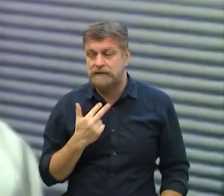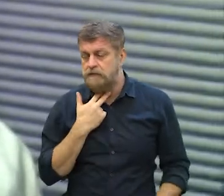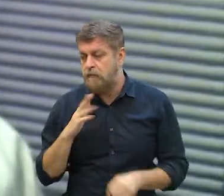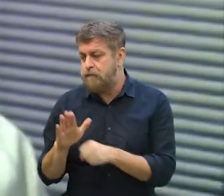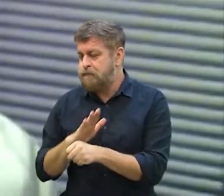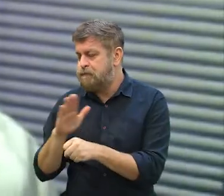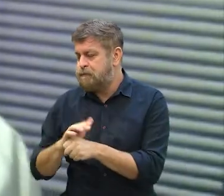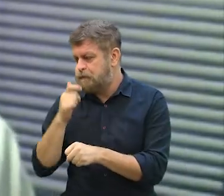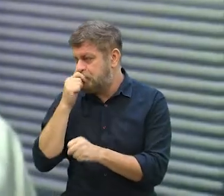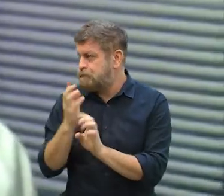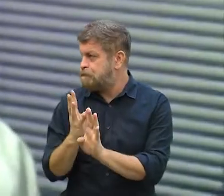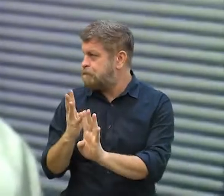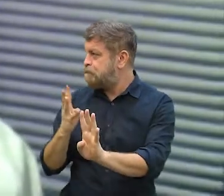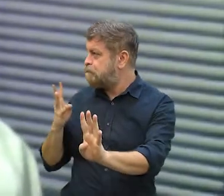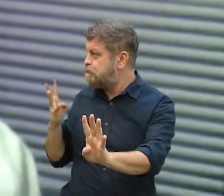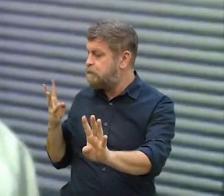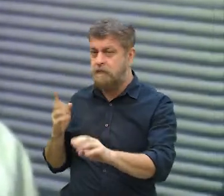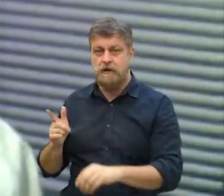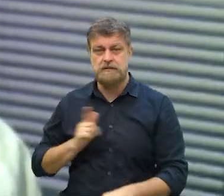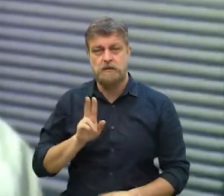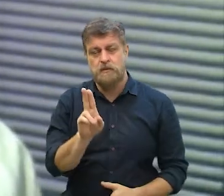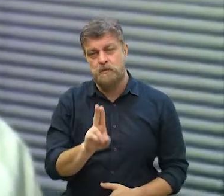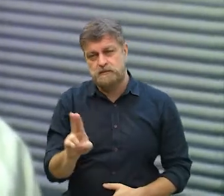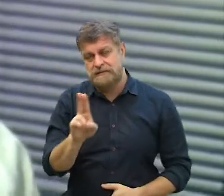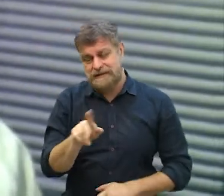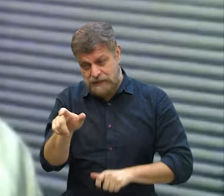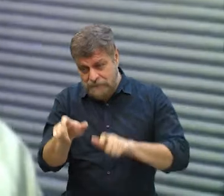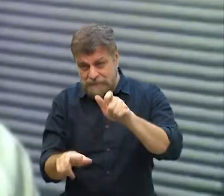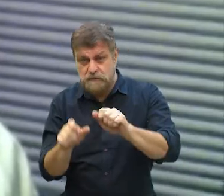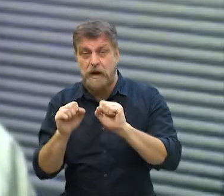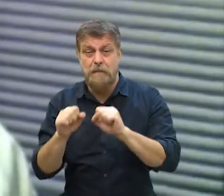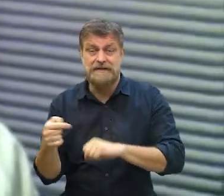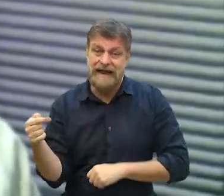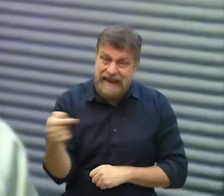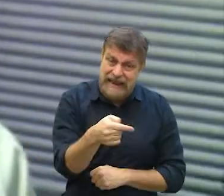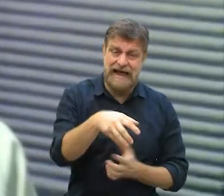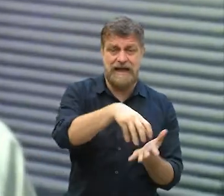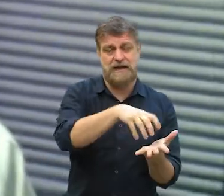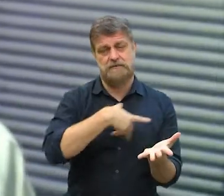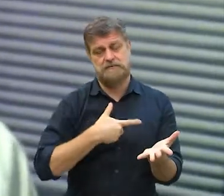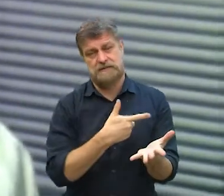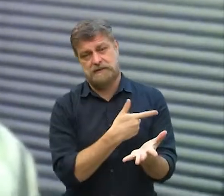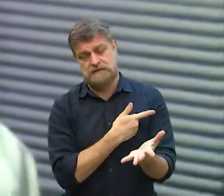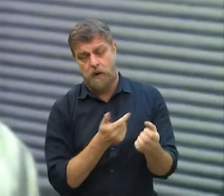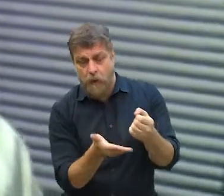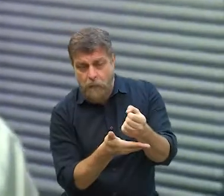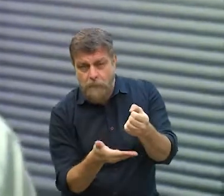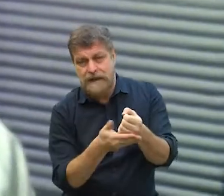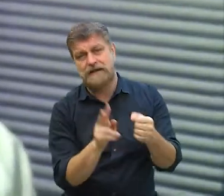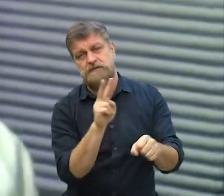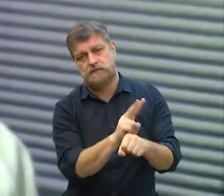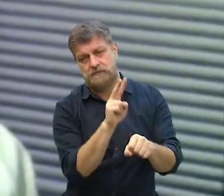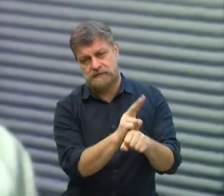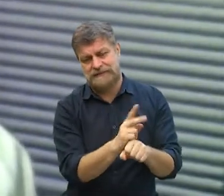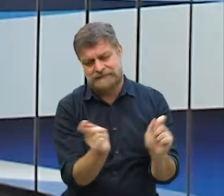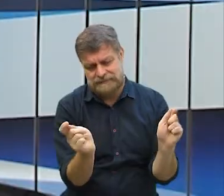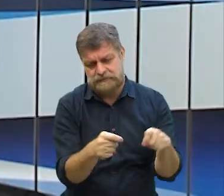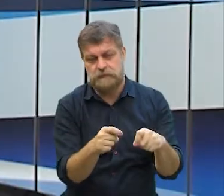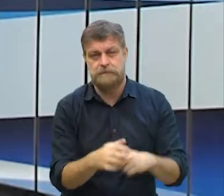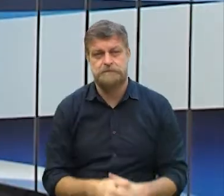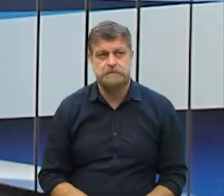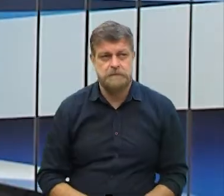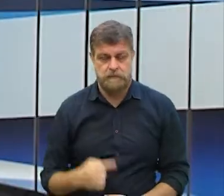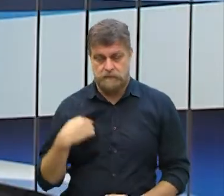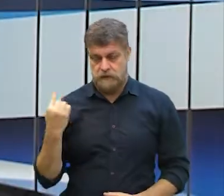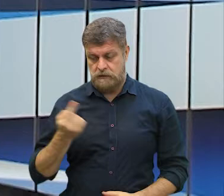E desocuparia um pouco dessas vagas que acabam sendo utilizadas por pessoas que poderiam ter sido resolvidas em atenções mais básicas. Paulo